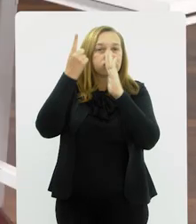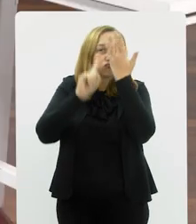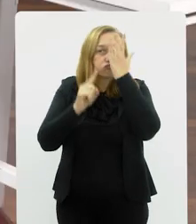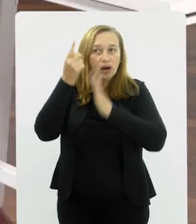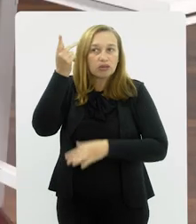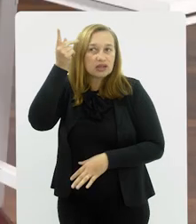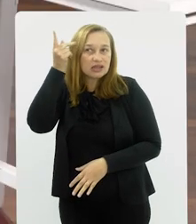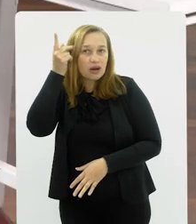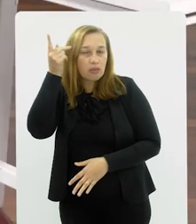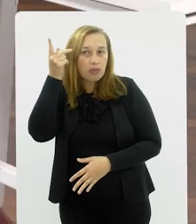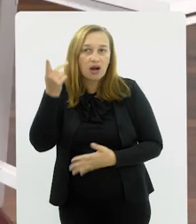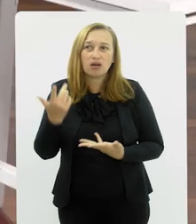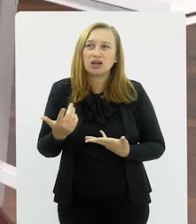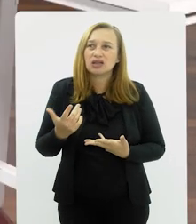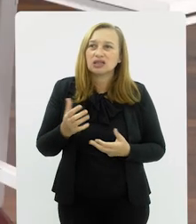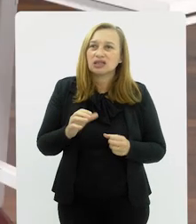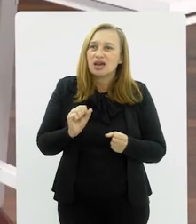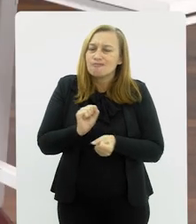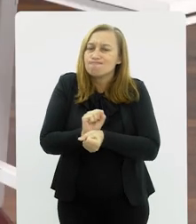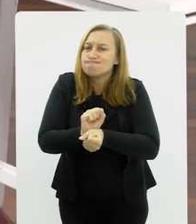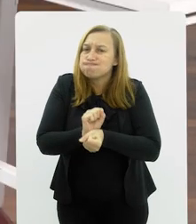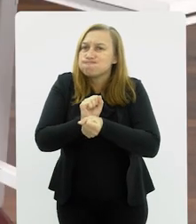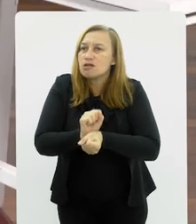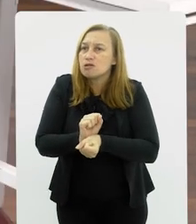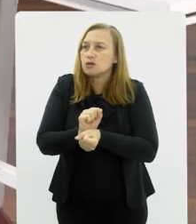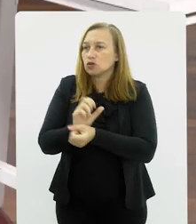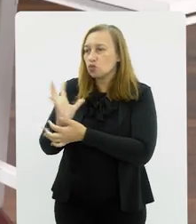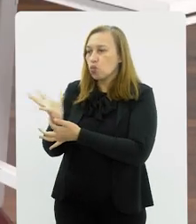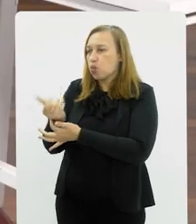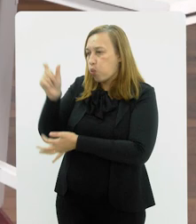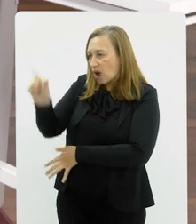Paulo, ele amarra